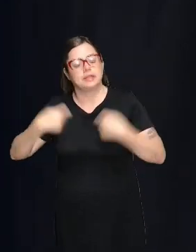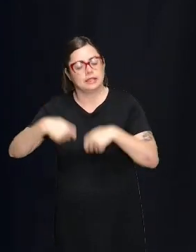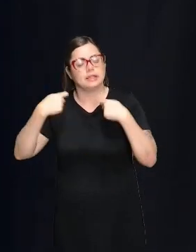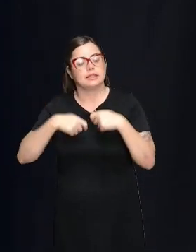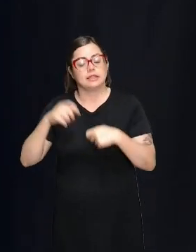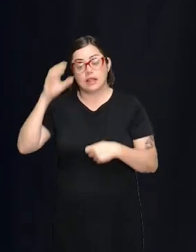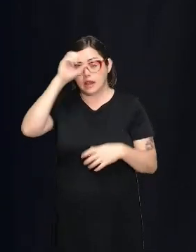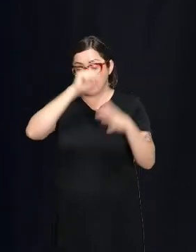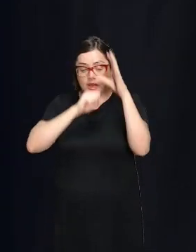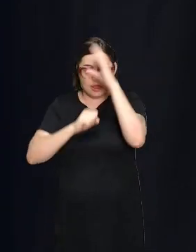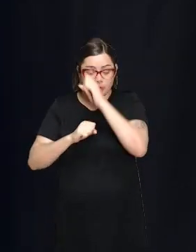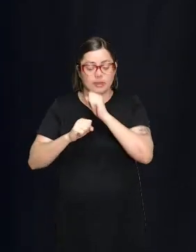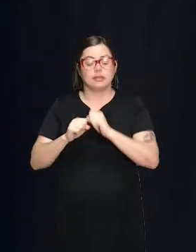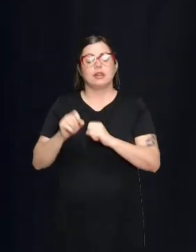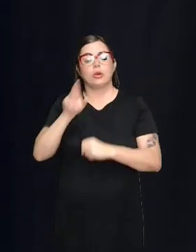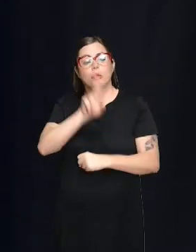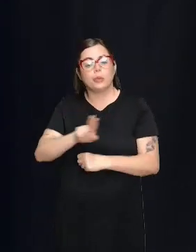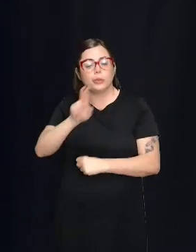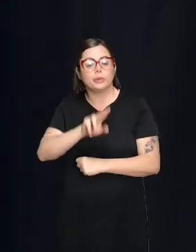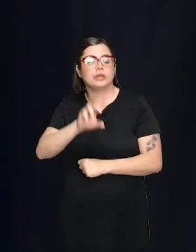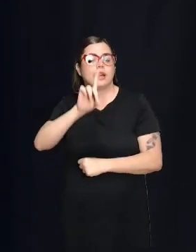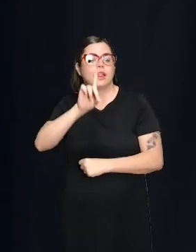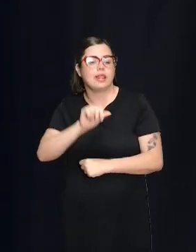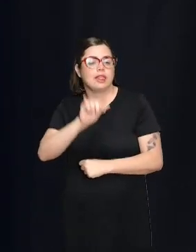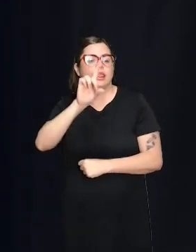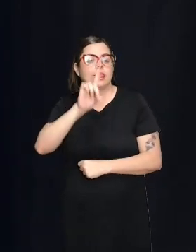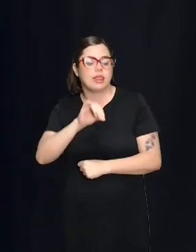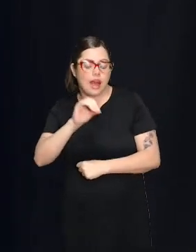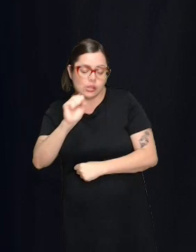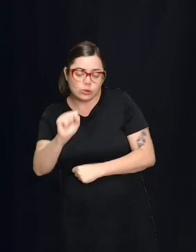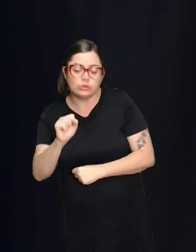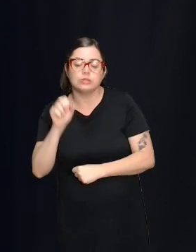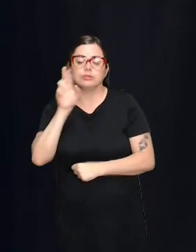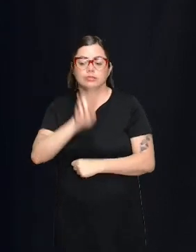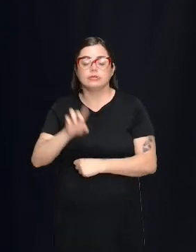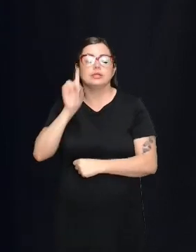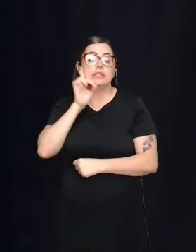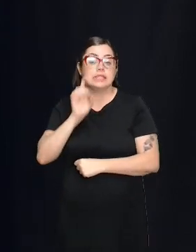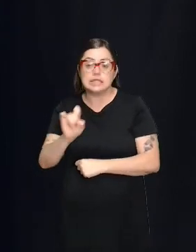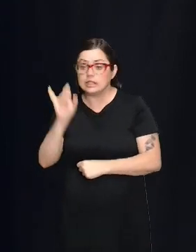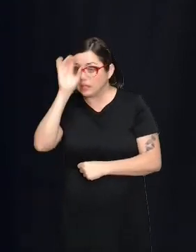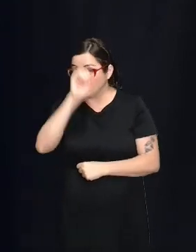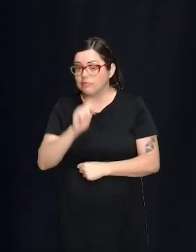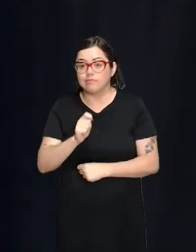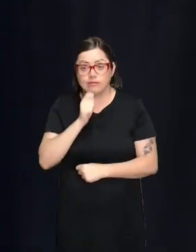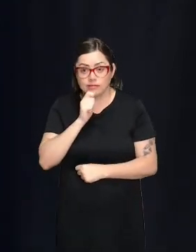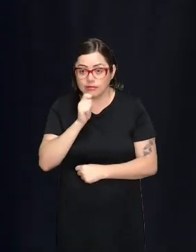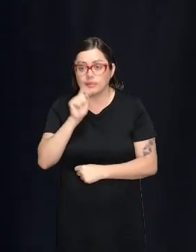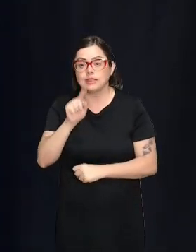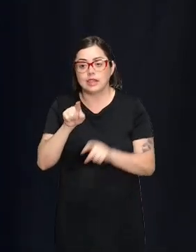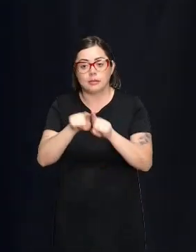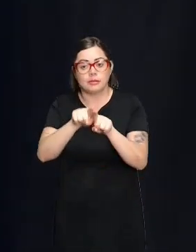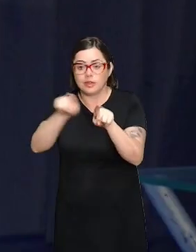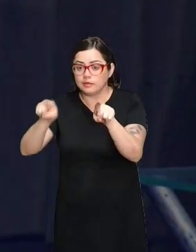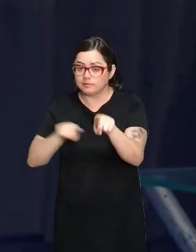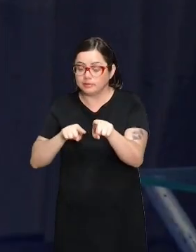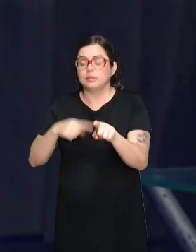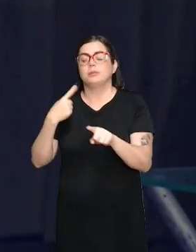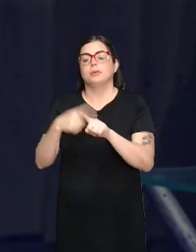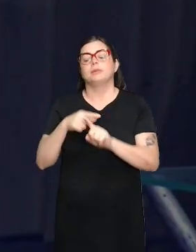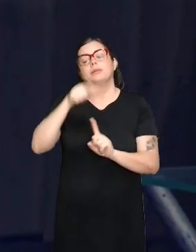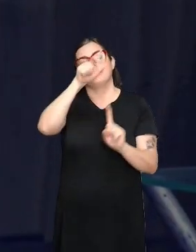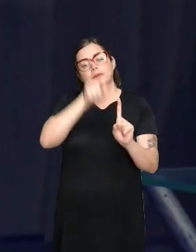no seu dia a dia, e se não sabe fazer isso ainda, vai ficar para trás. Porque quem é de pessoas precisa